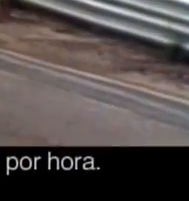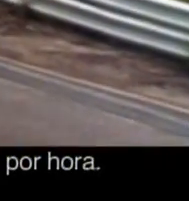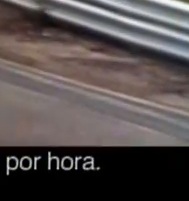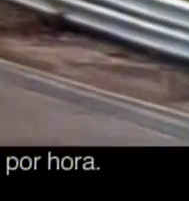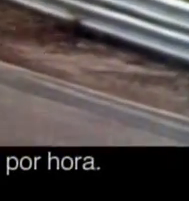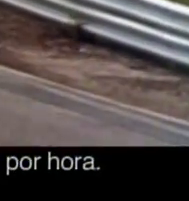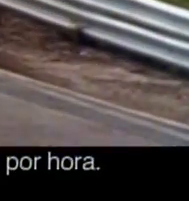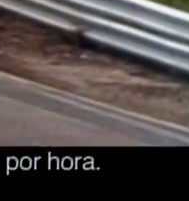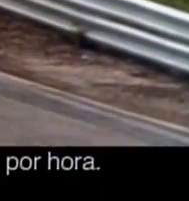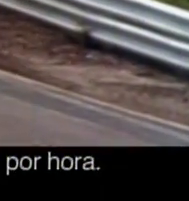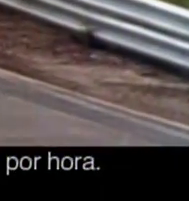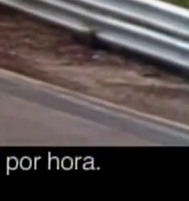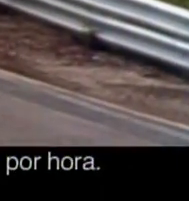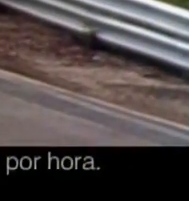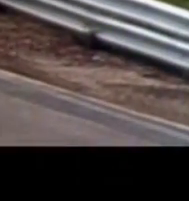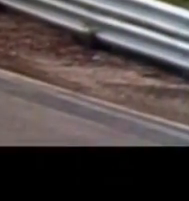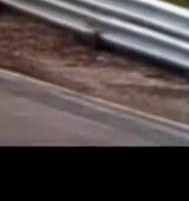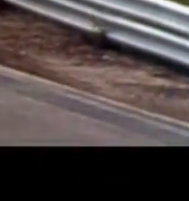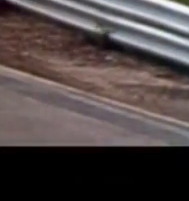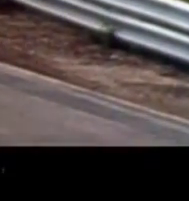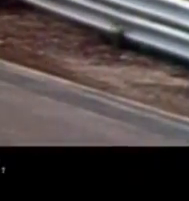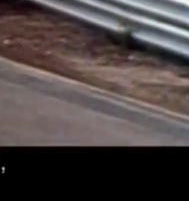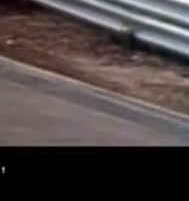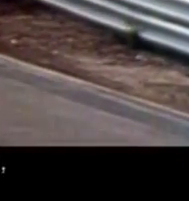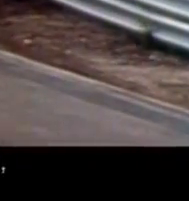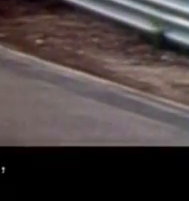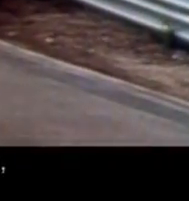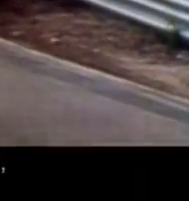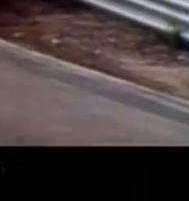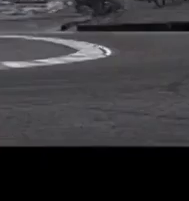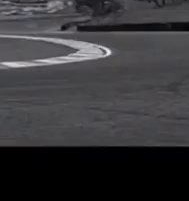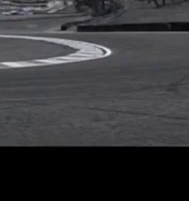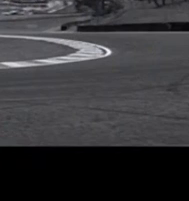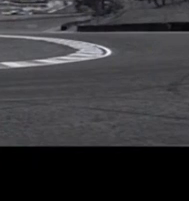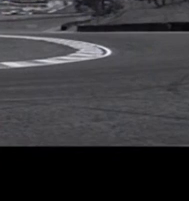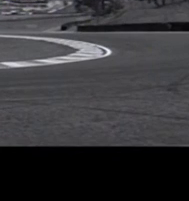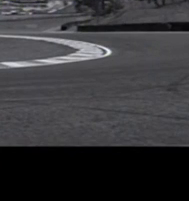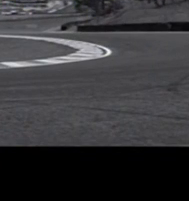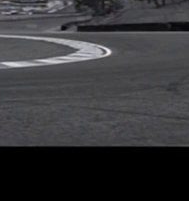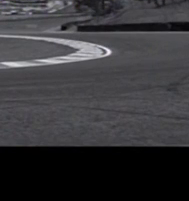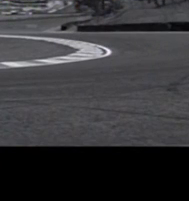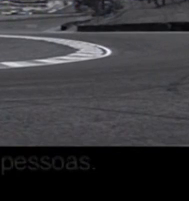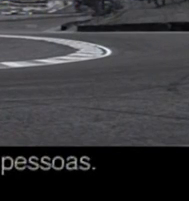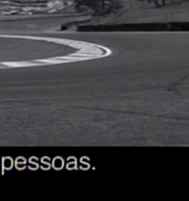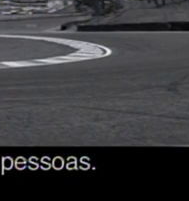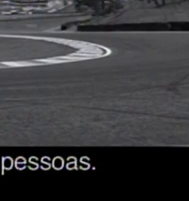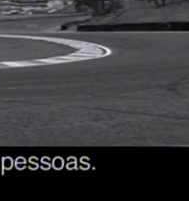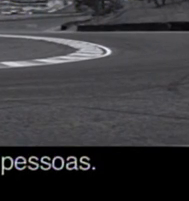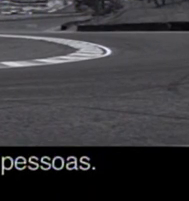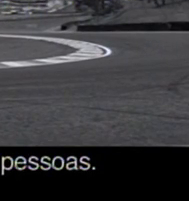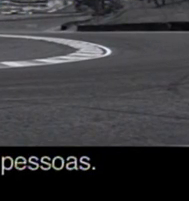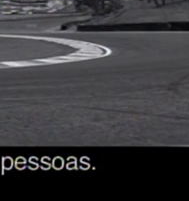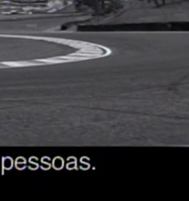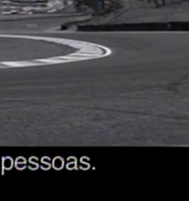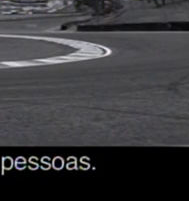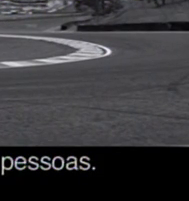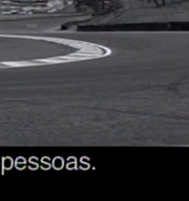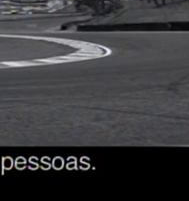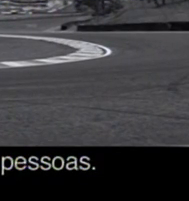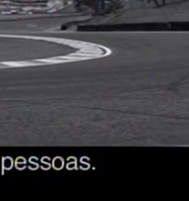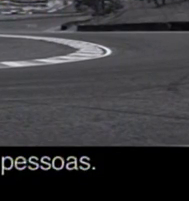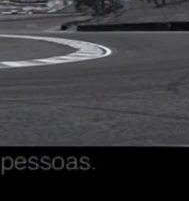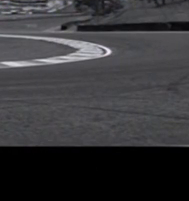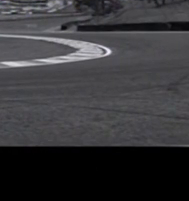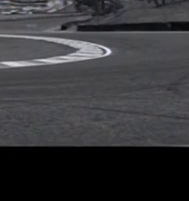a 200 ou 300 km por hora. Nesse mesmo período, o trânsito no Brasil matou mais de 500 mil